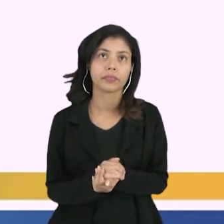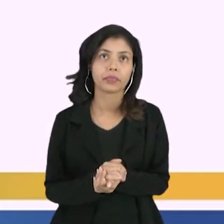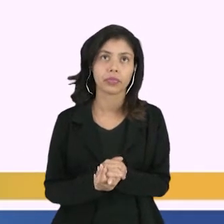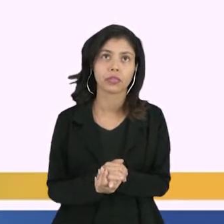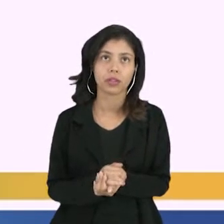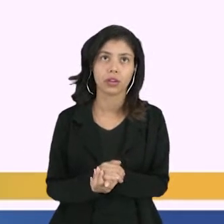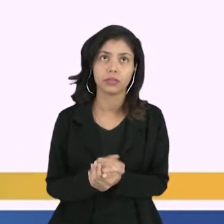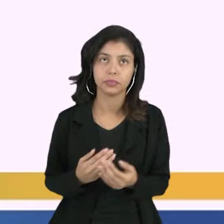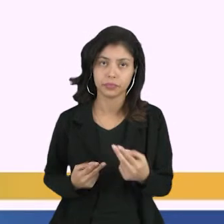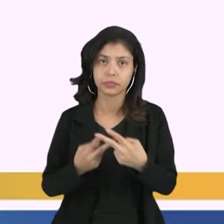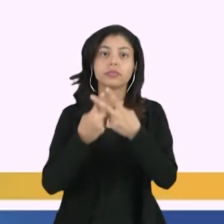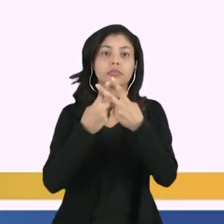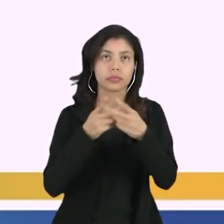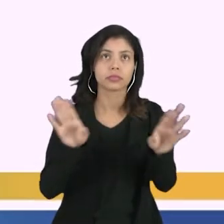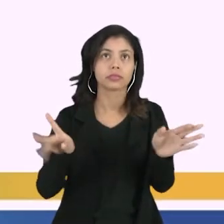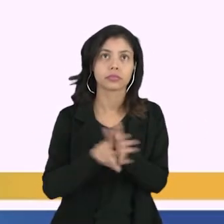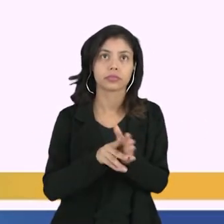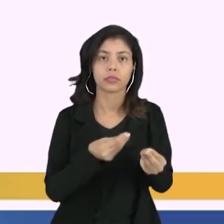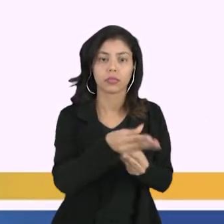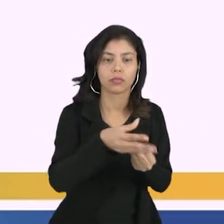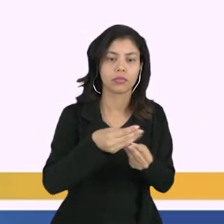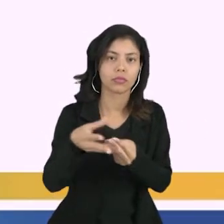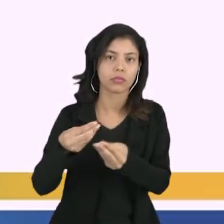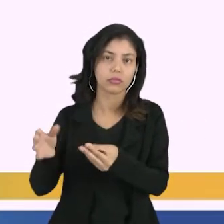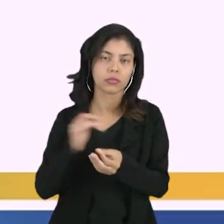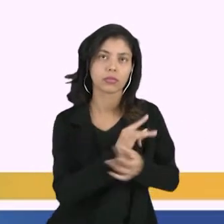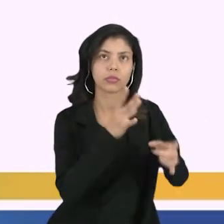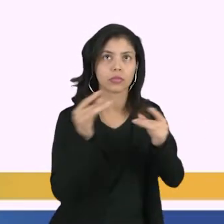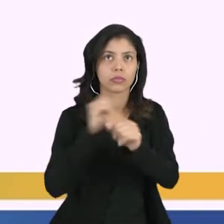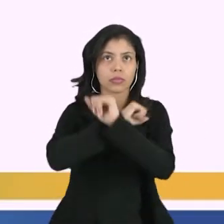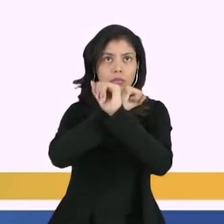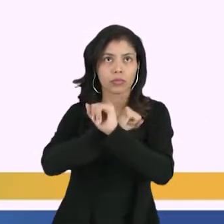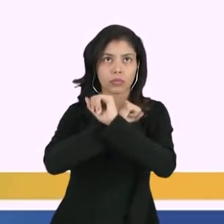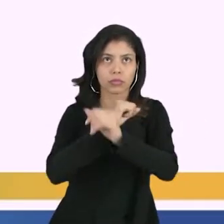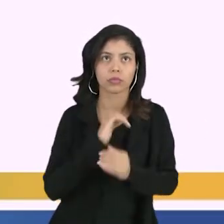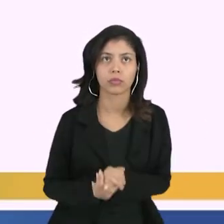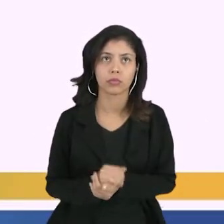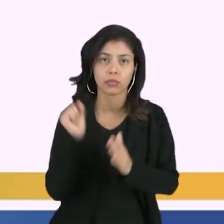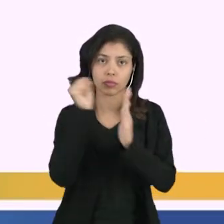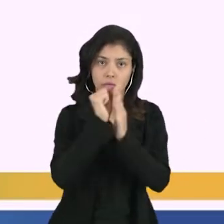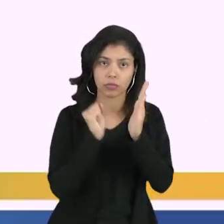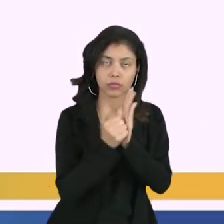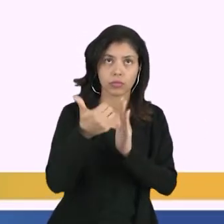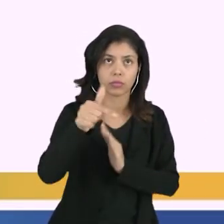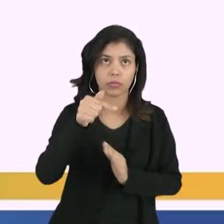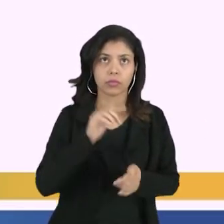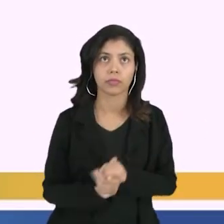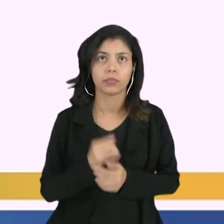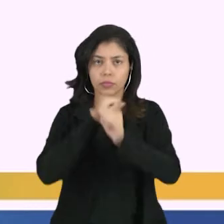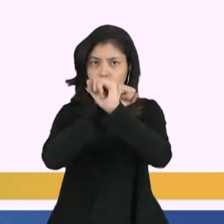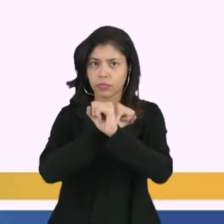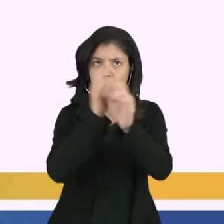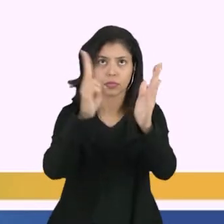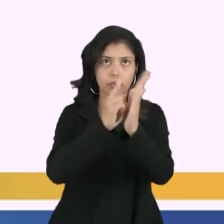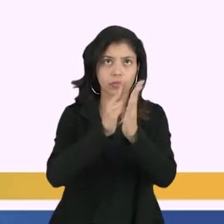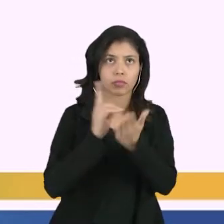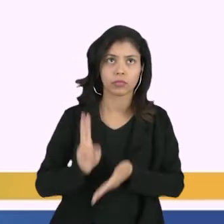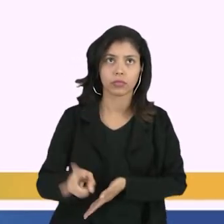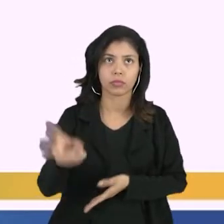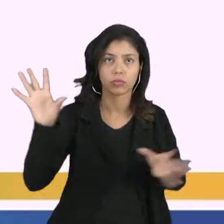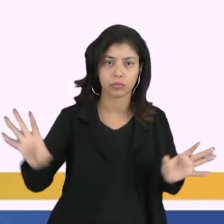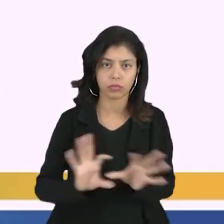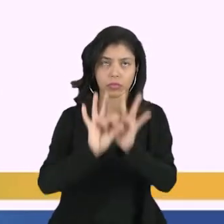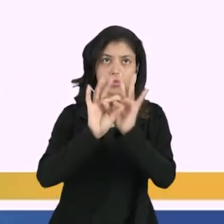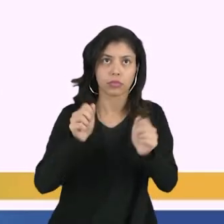os aprisionavam, né? E eram distribuídos aí, então, vendidos como escravos. E aí, no século XVII, né, a escravização indígena continuou